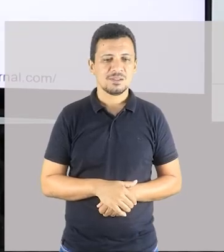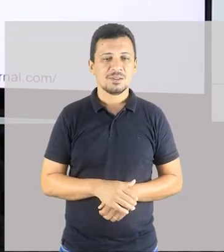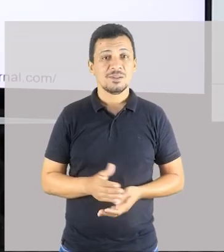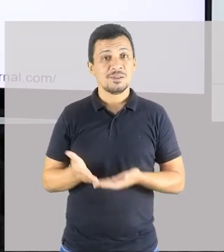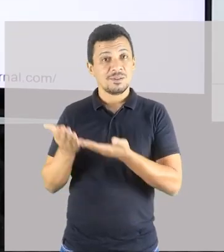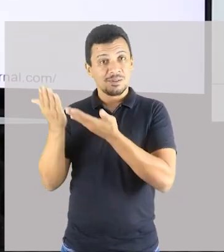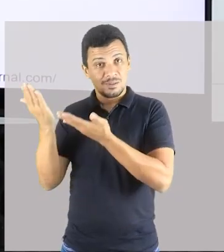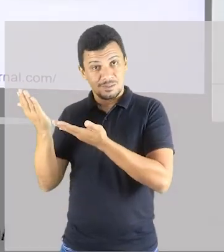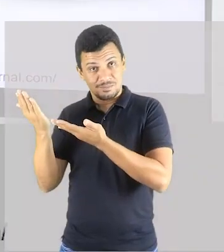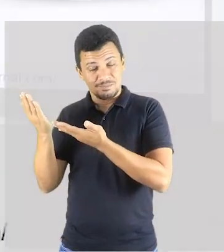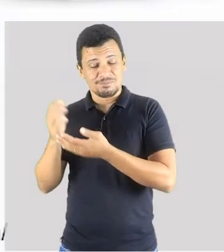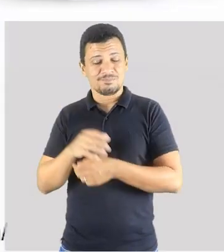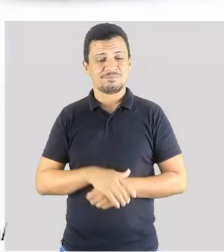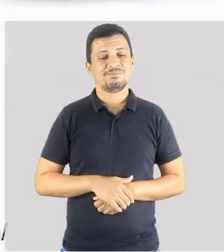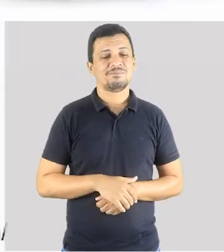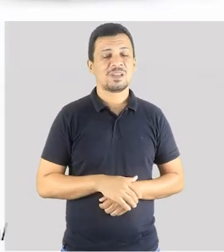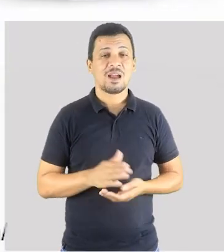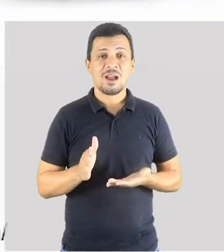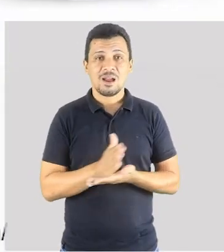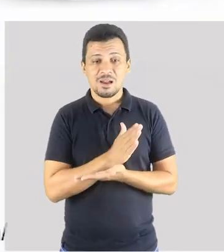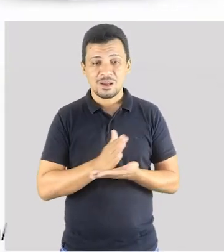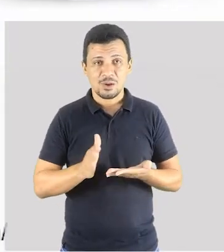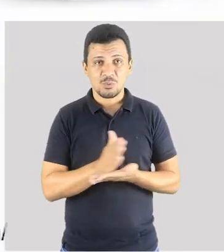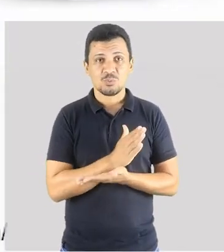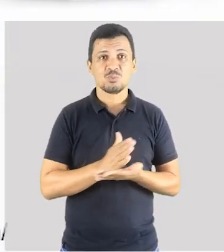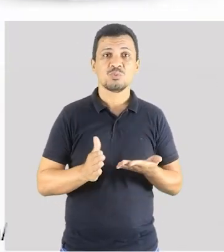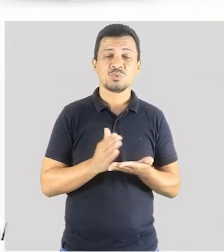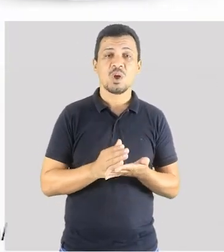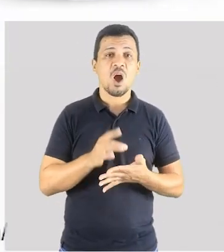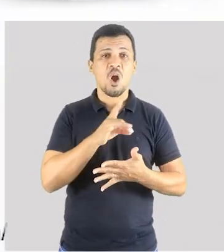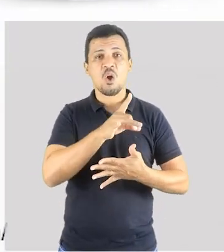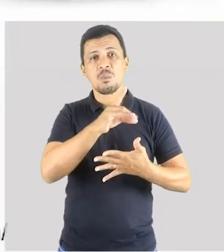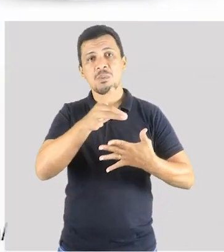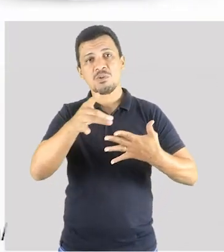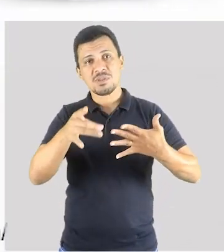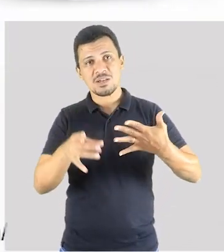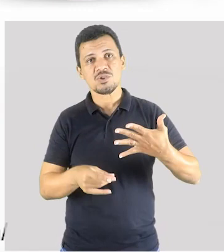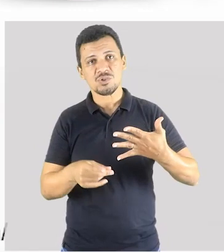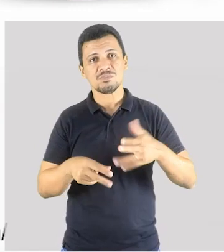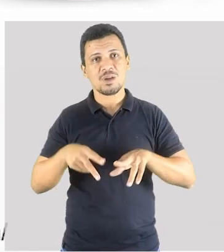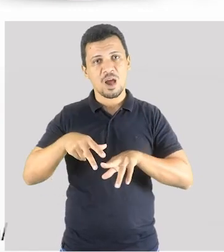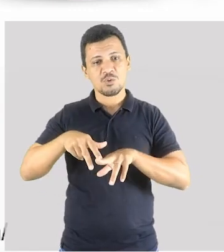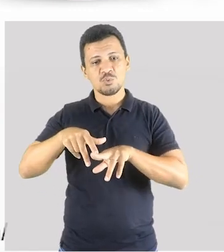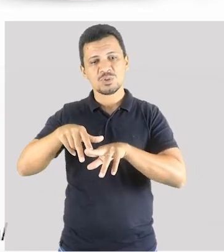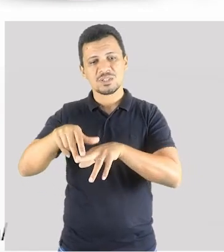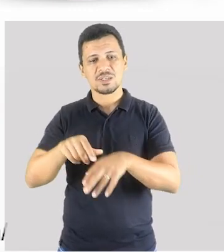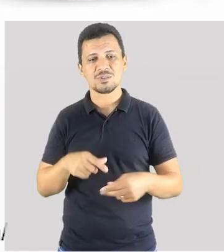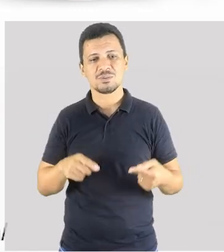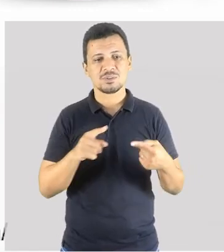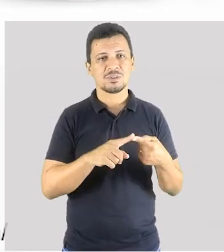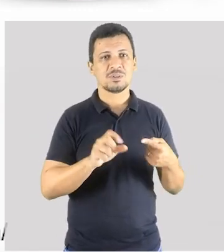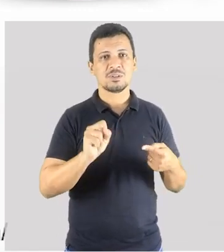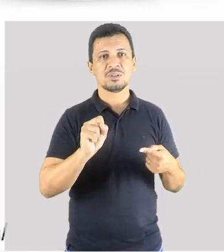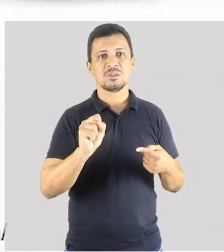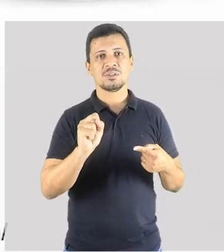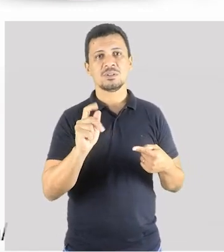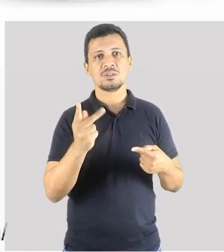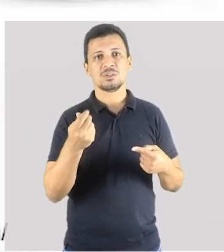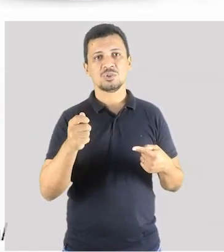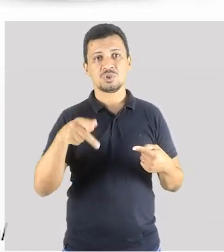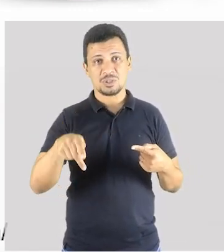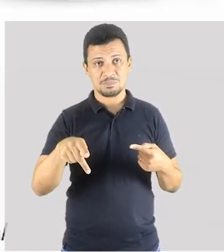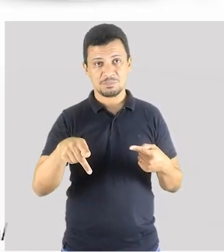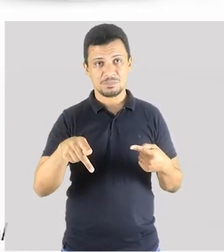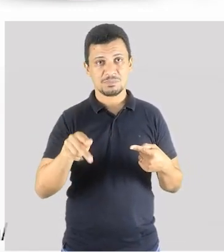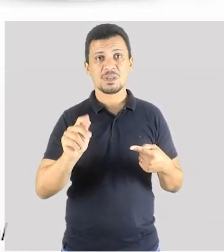E aí aqui nós temos alguns dos componentes, né, do skate, que vai ser o shape, que vai